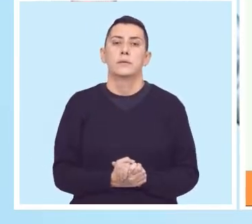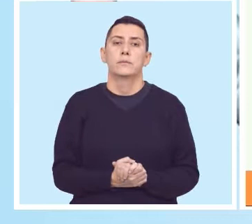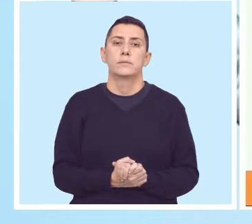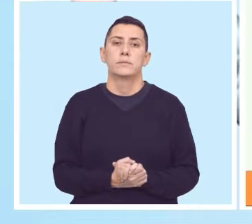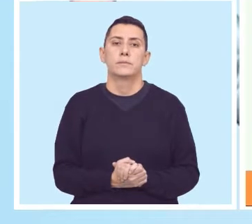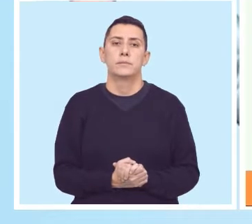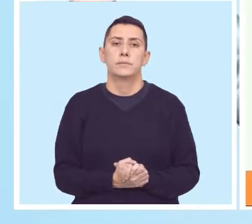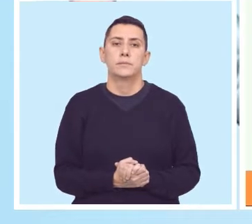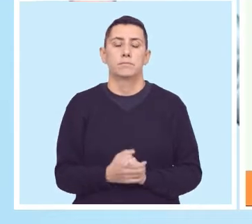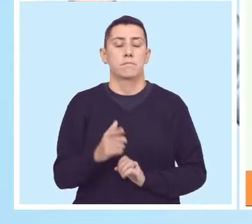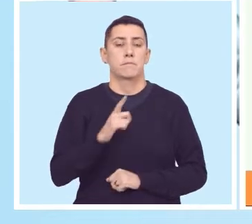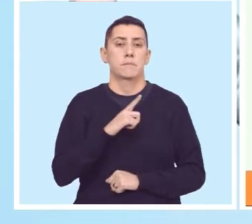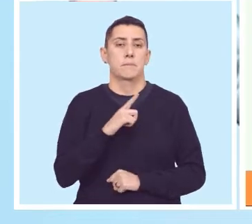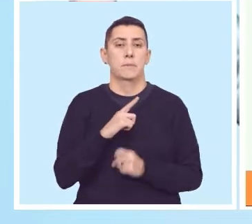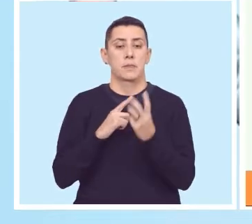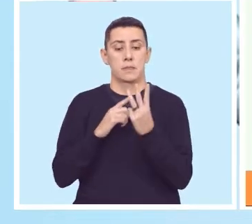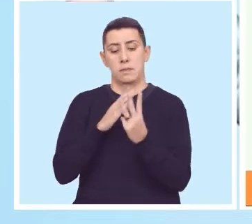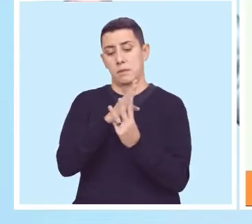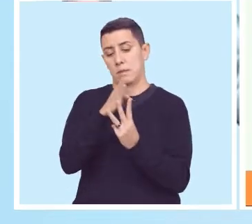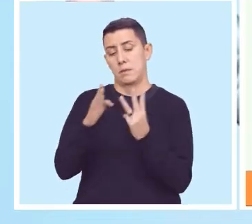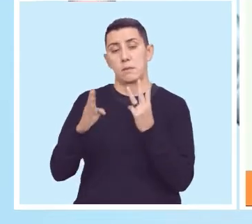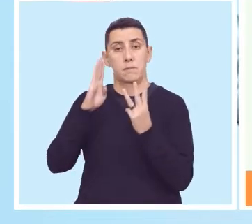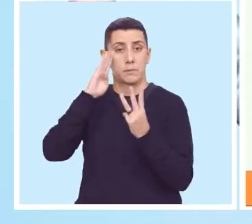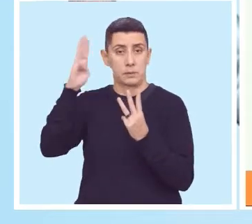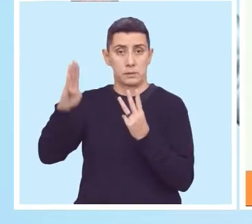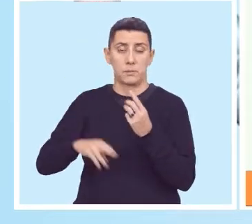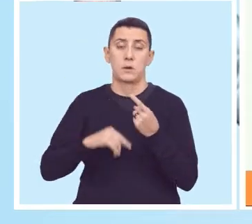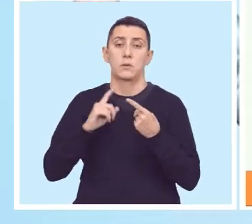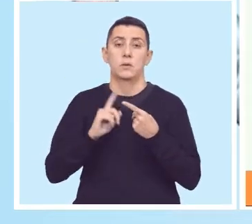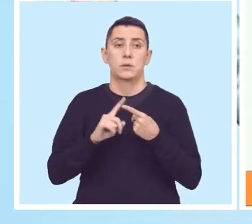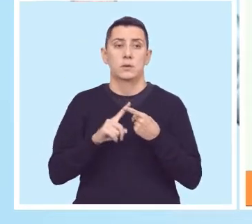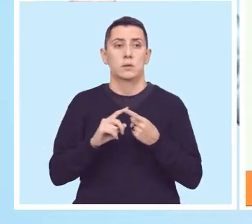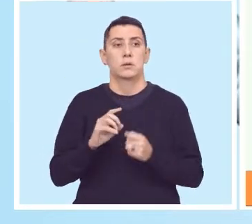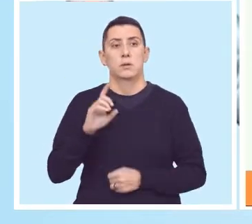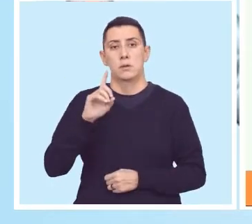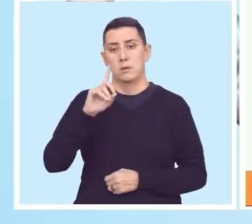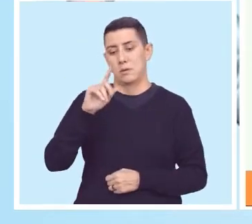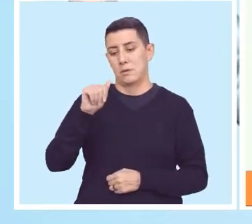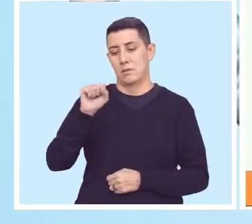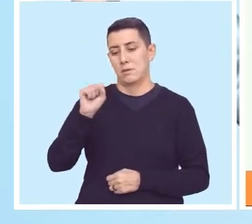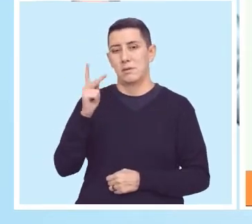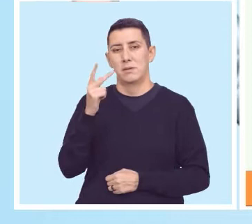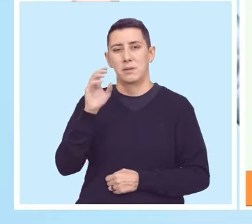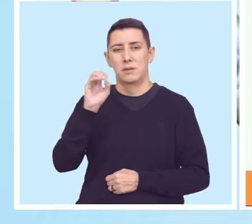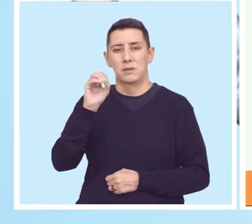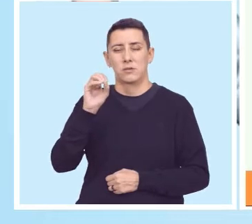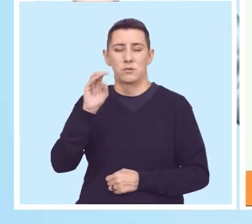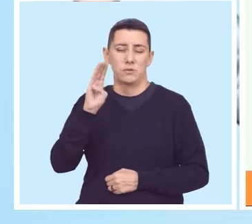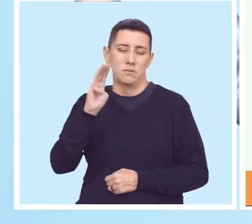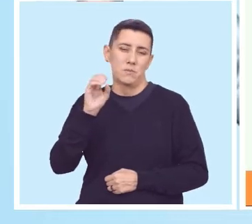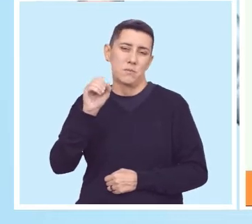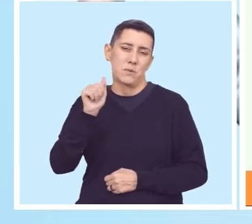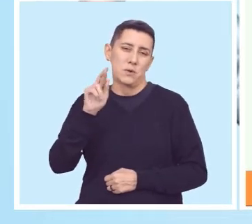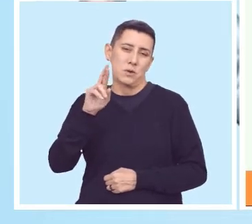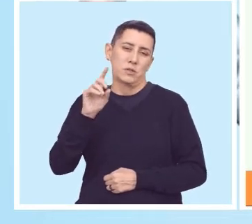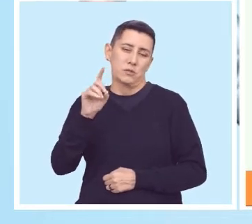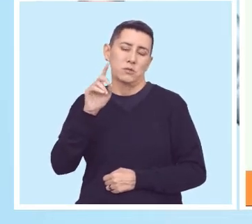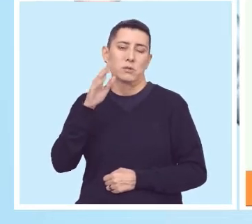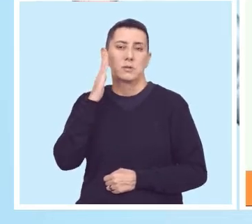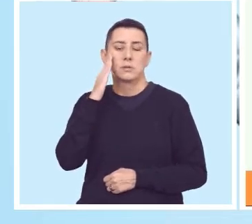em três módulos principais. O primeiro módulo aqui é o do dashboard, que é o painel de monitoramento. Então,